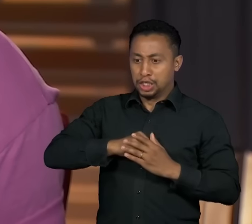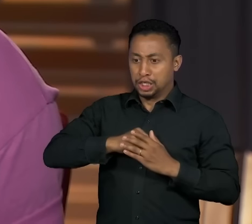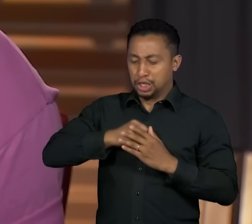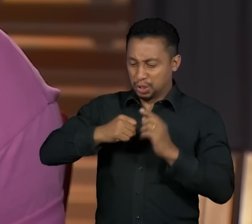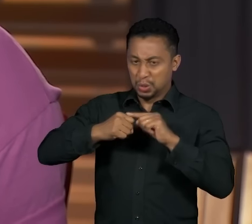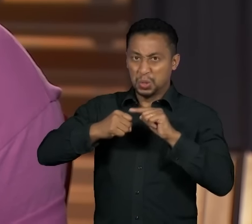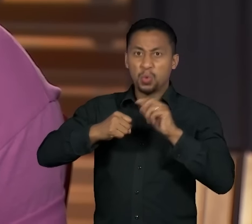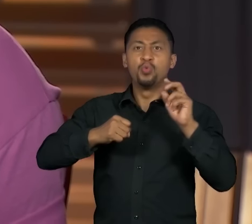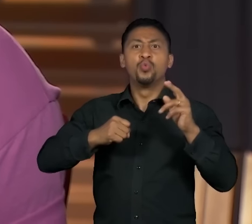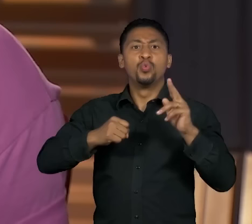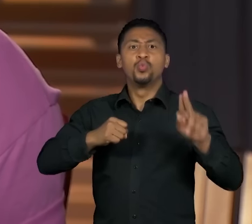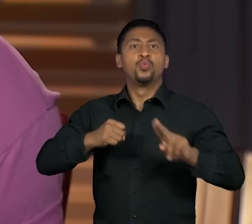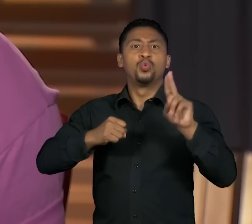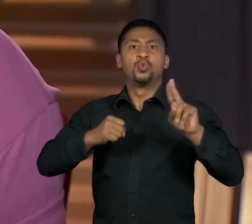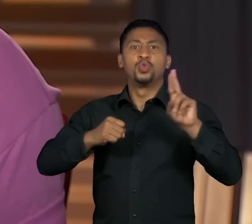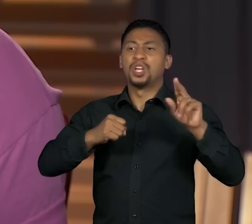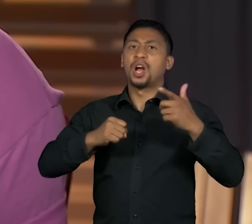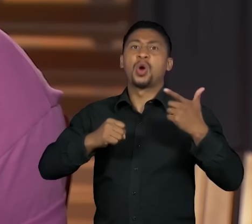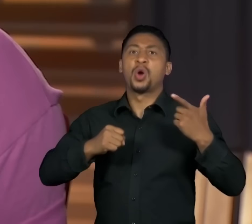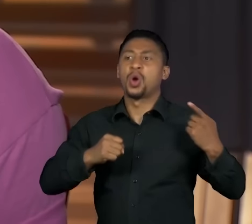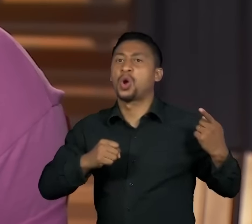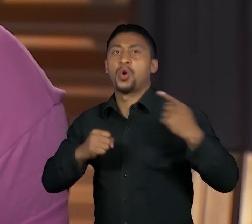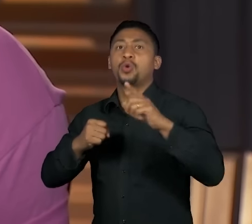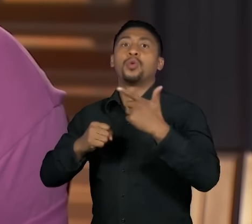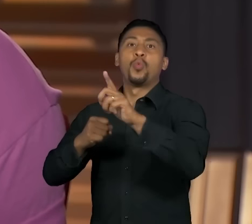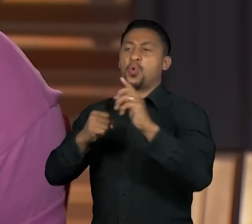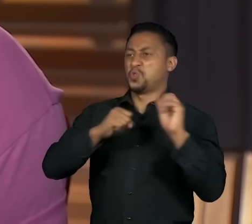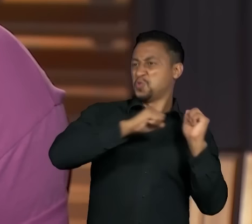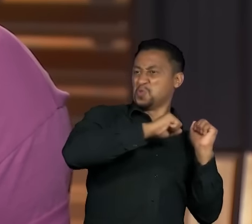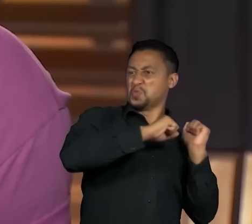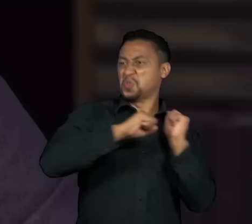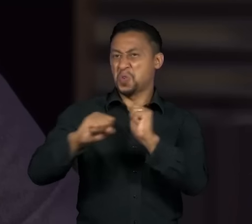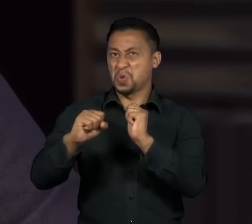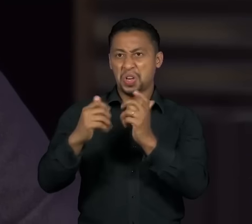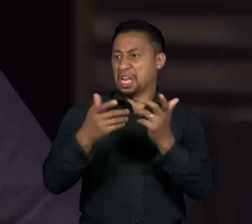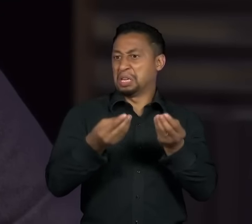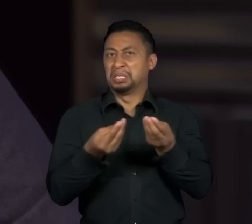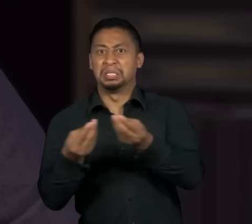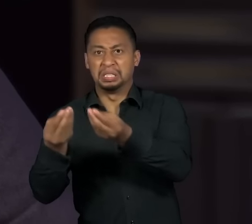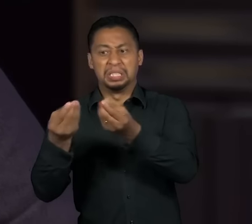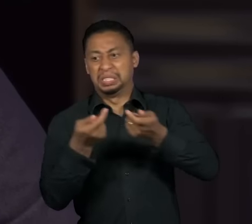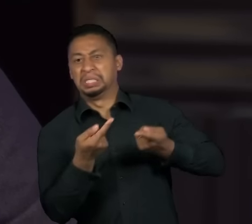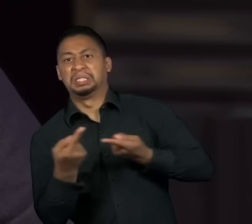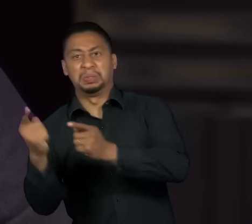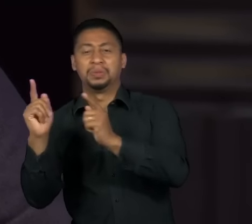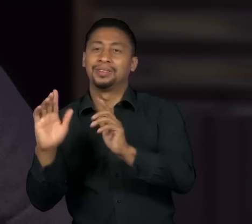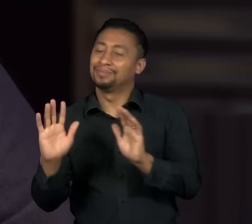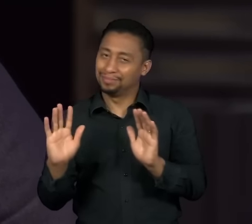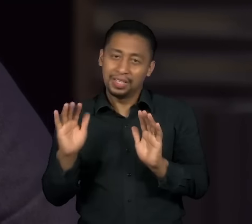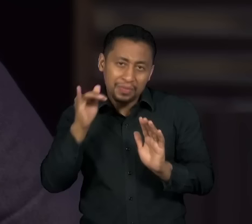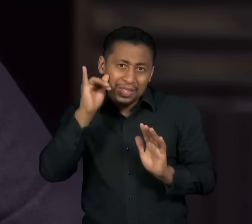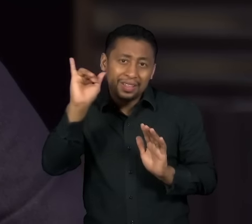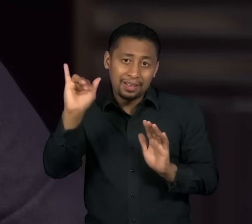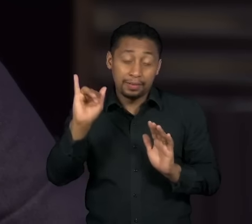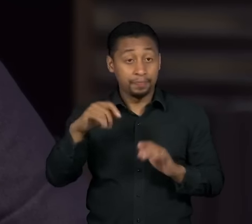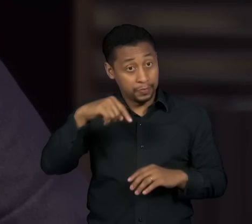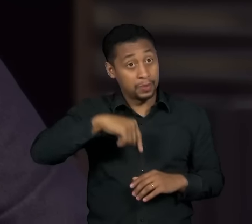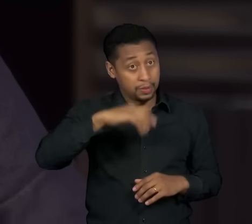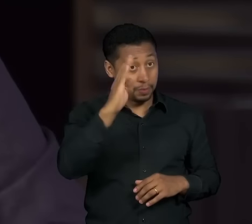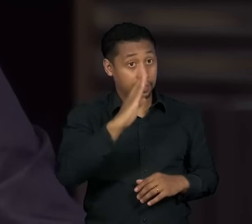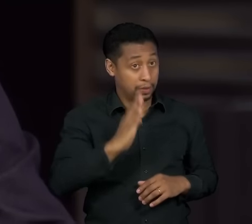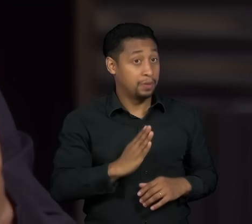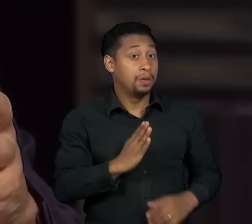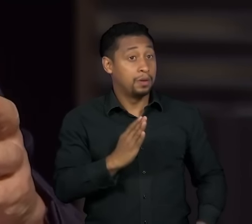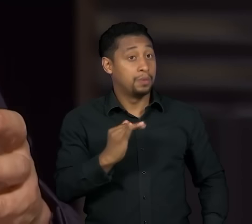você mesmo, acho jogar fora. Transforma em outra coisa. E isso, num momento do Brasil, eu acho tão importante,